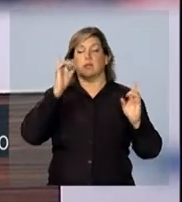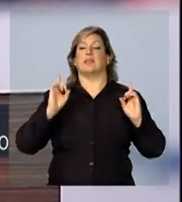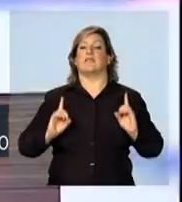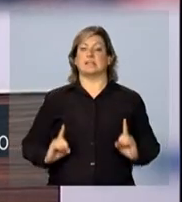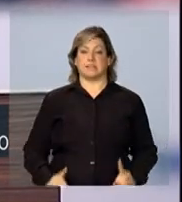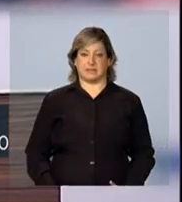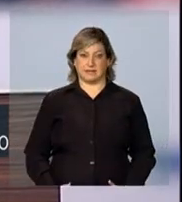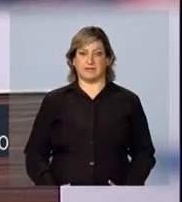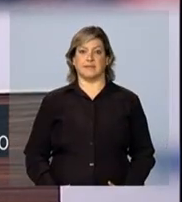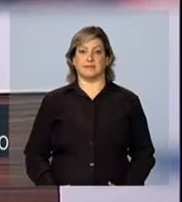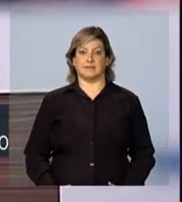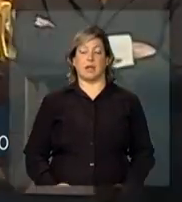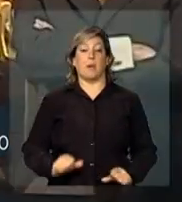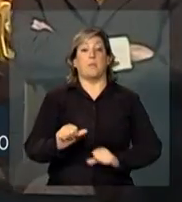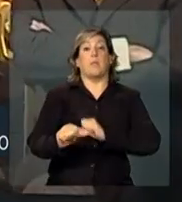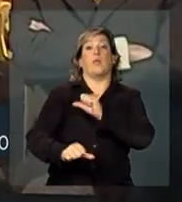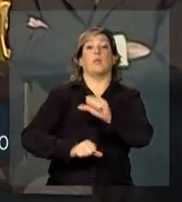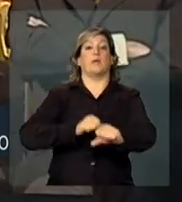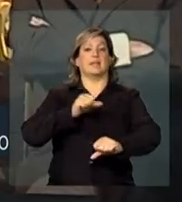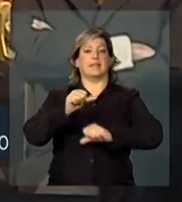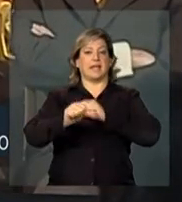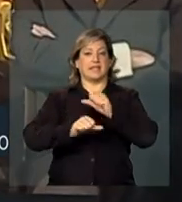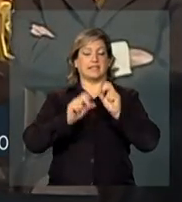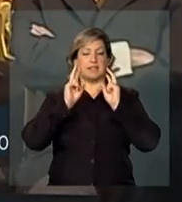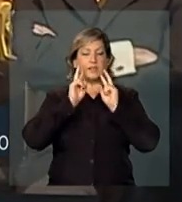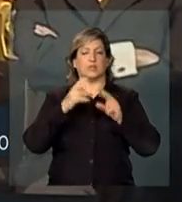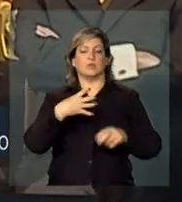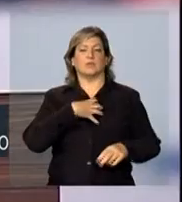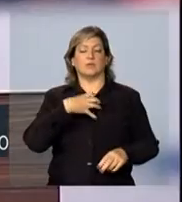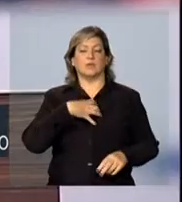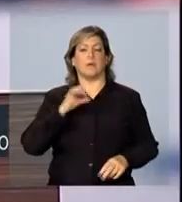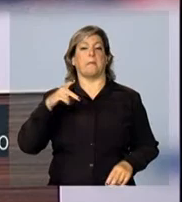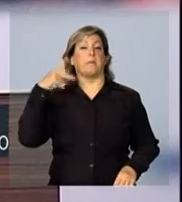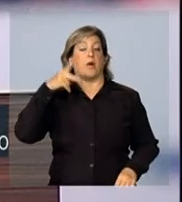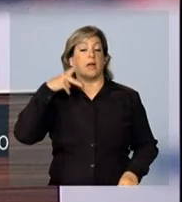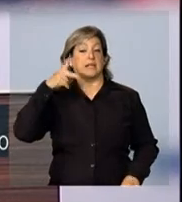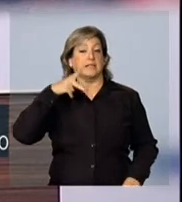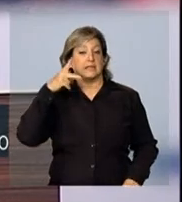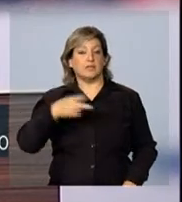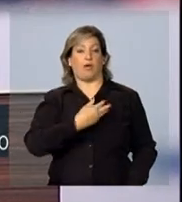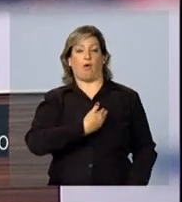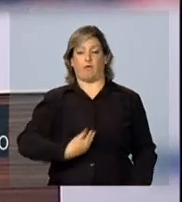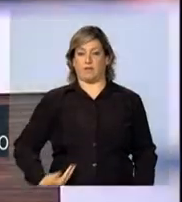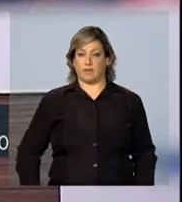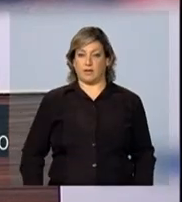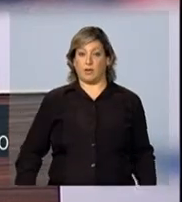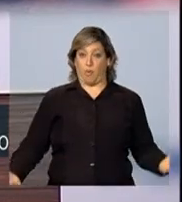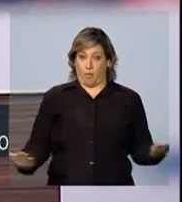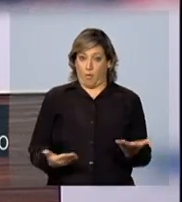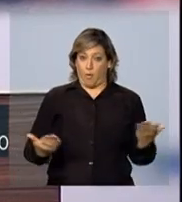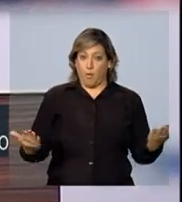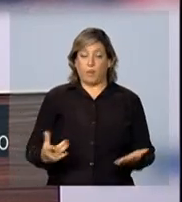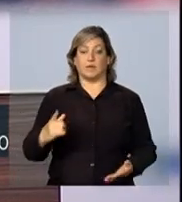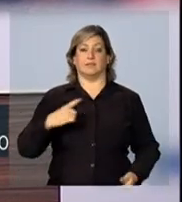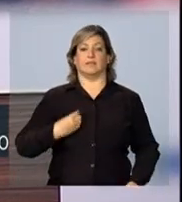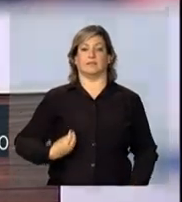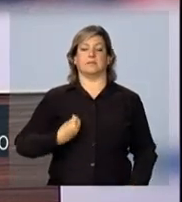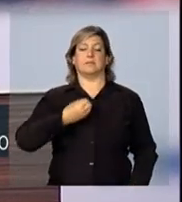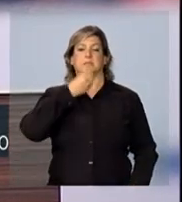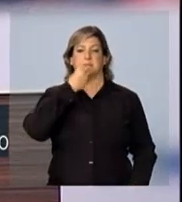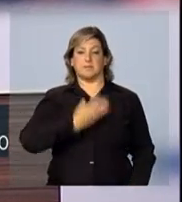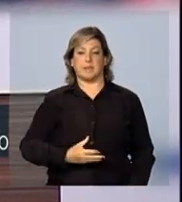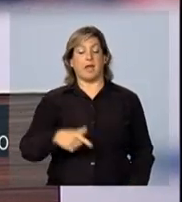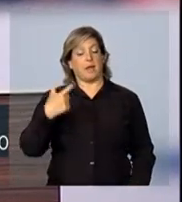pessoas com deficiência a mudança do Olhar das políticas governamentais que hoje se concretizam e